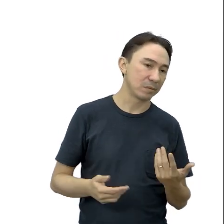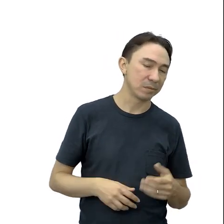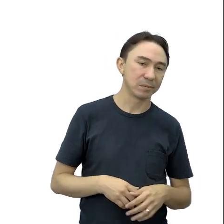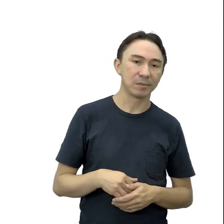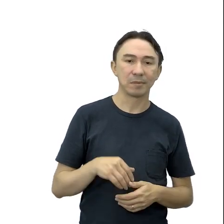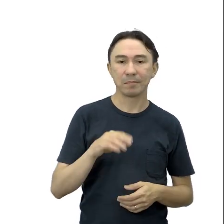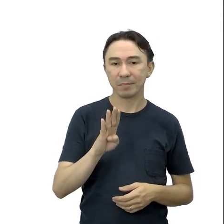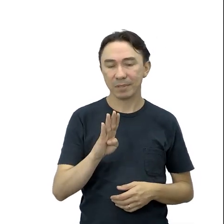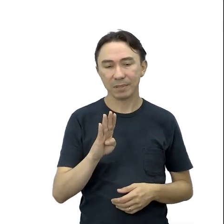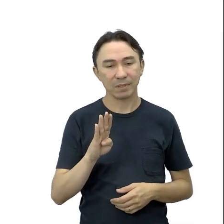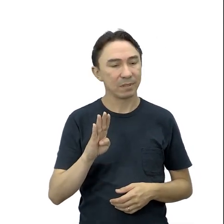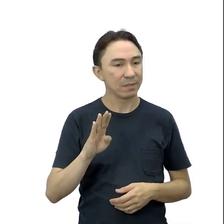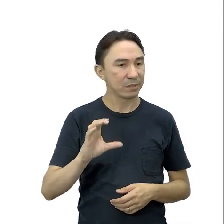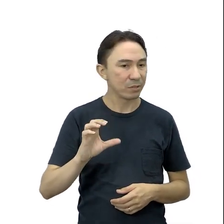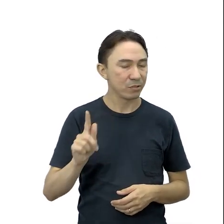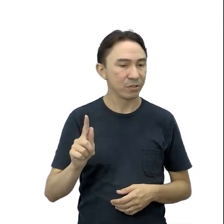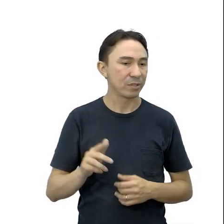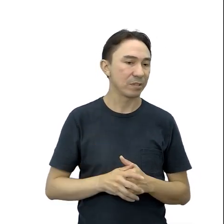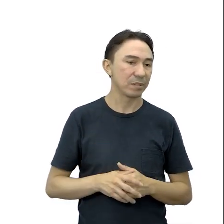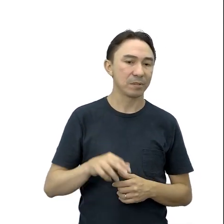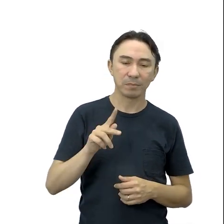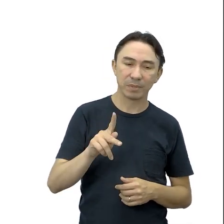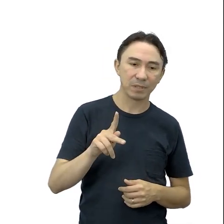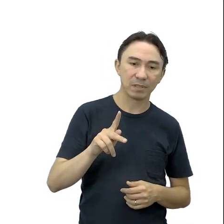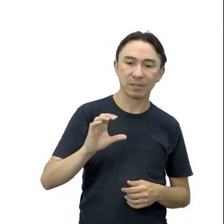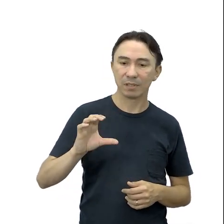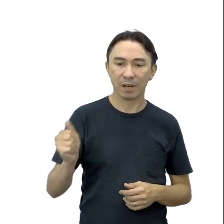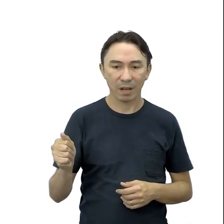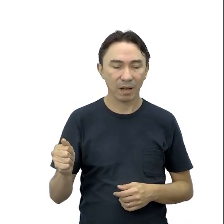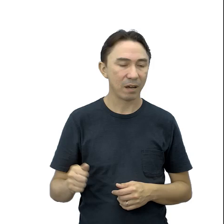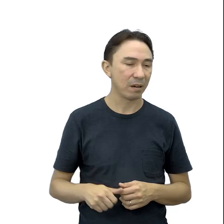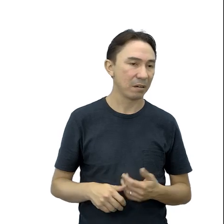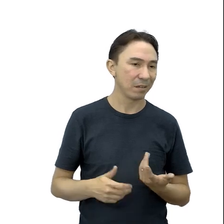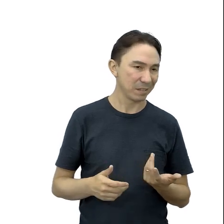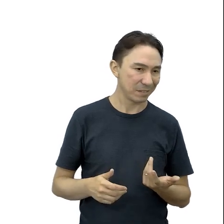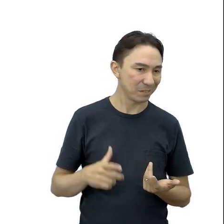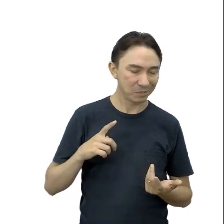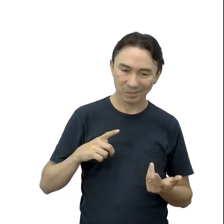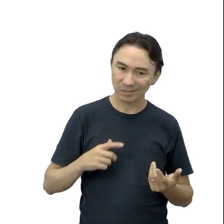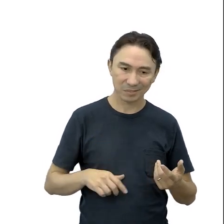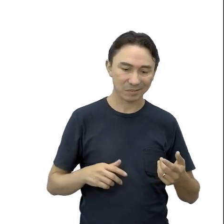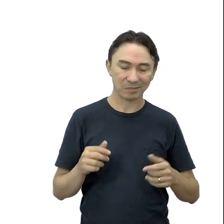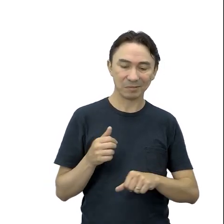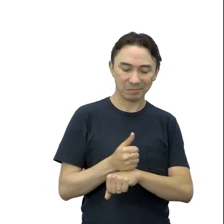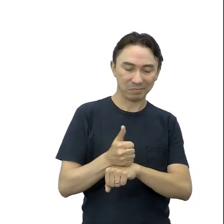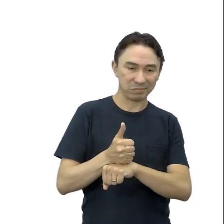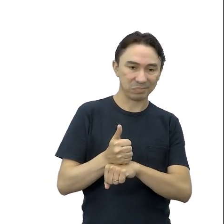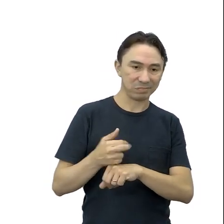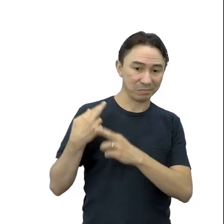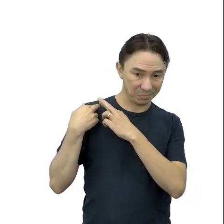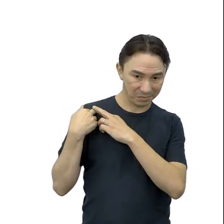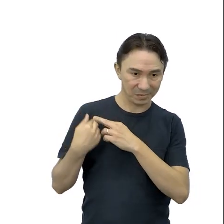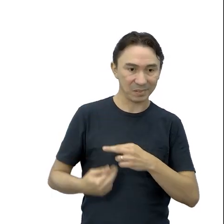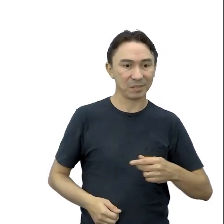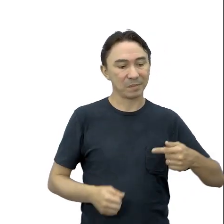PCG, PCA, professor também, então vai aparecer aqui. E aí vocês clicam aqui